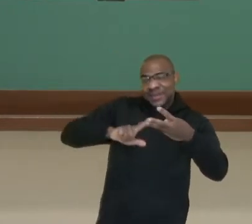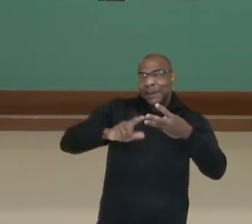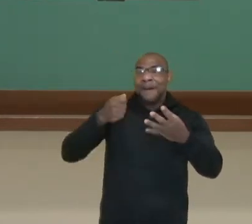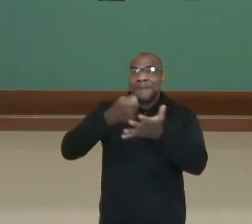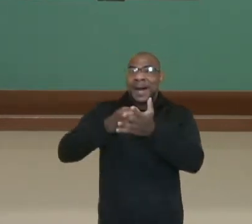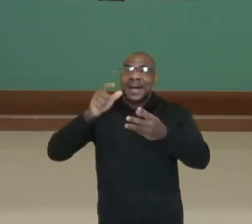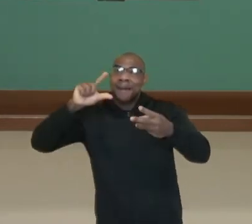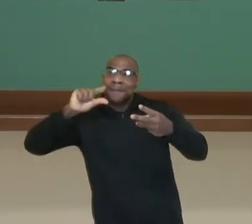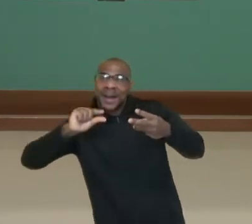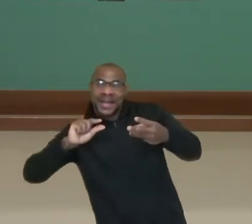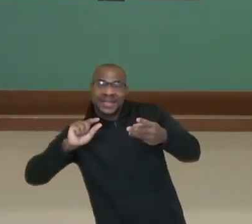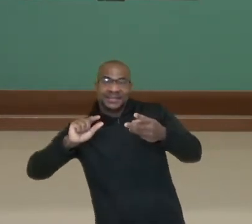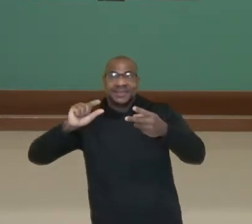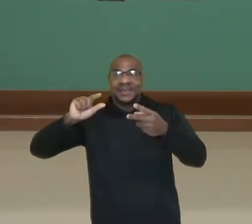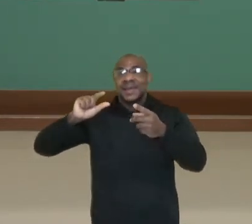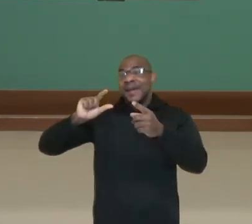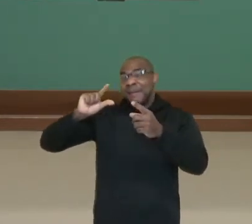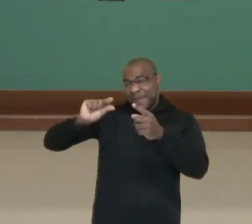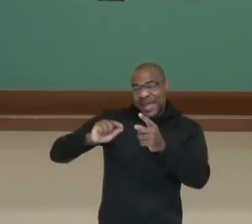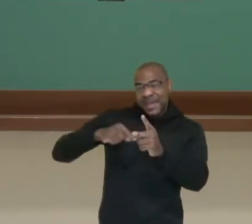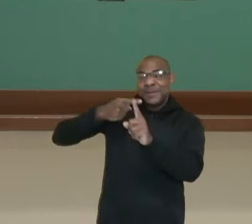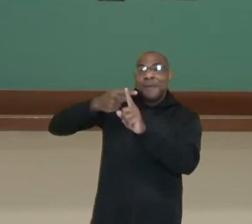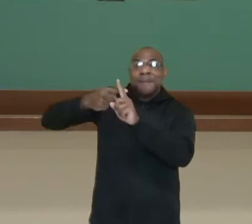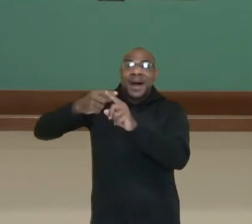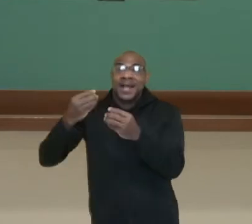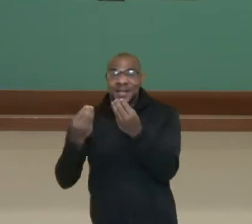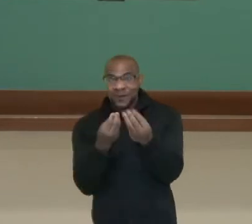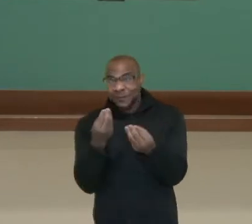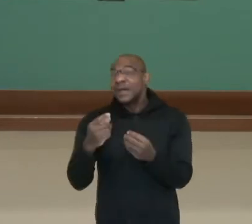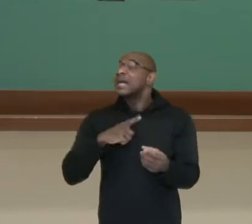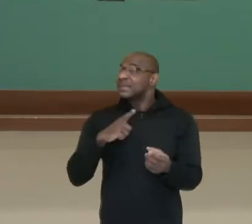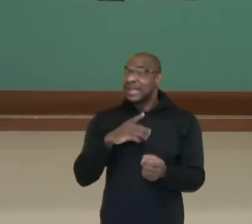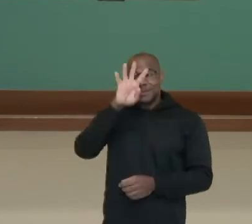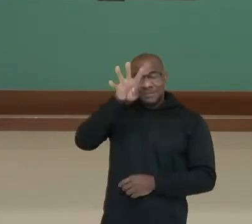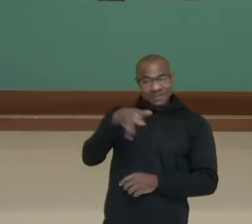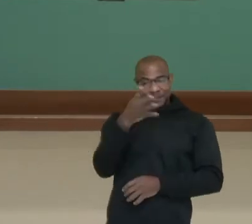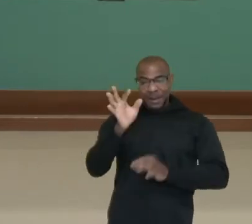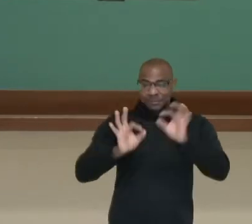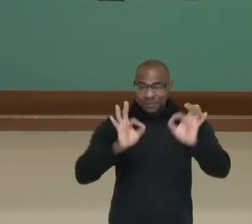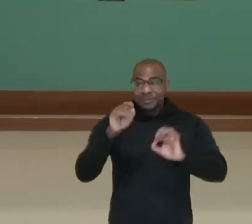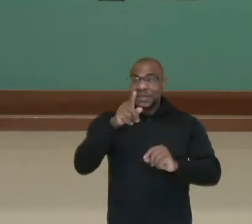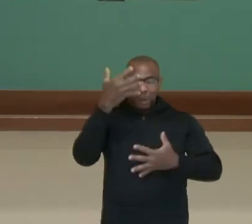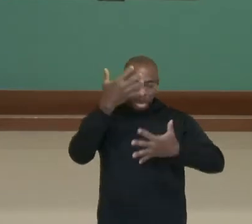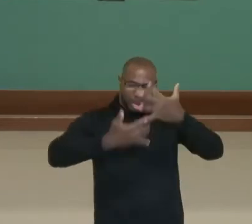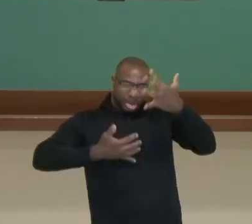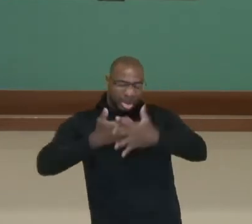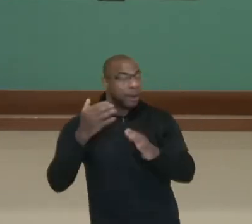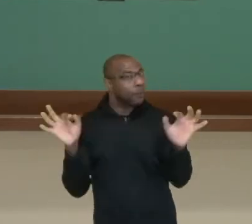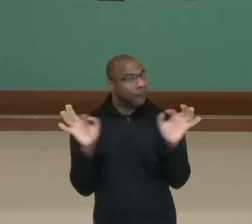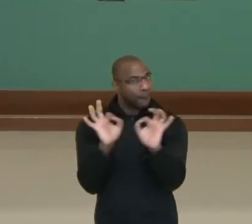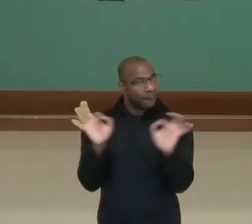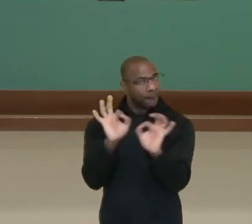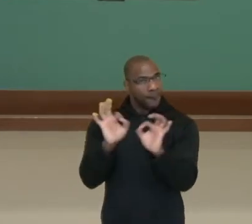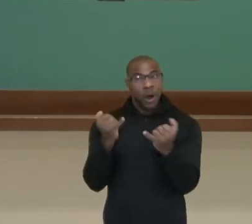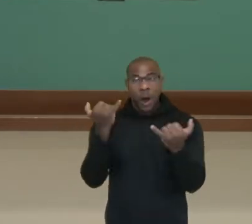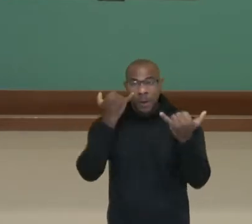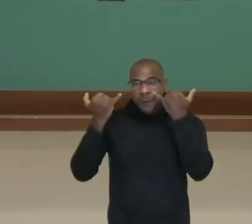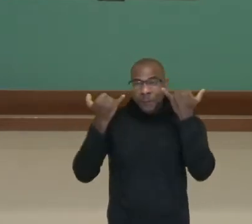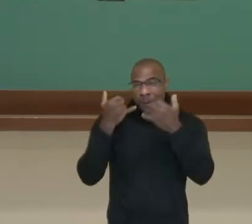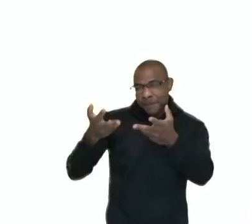menos. Então a gente vai organizar tudo numa tabela para você não ficar perdido aí nos seus pensamentos nessas informações. Olha